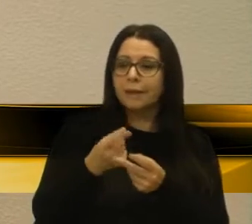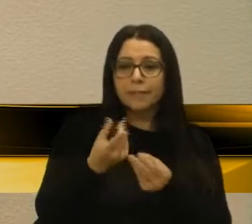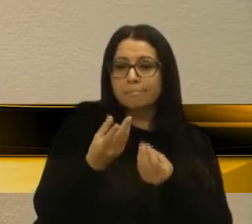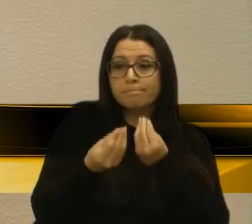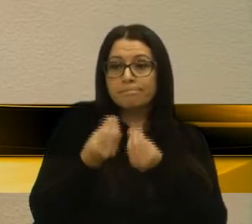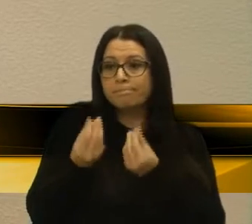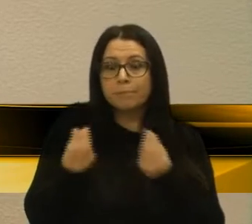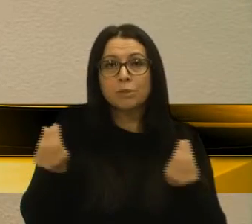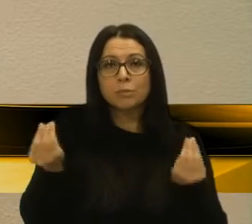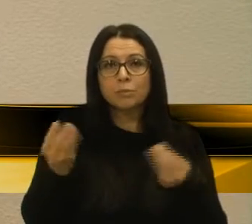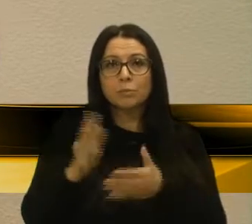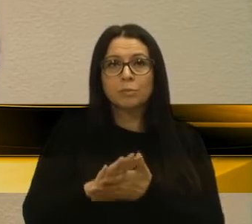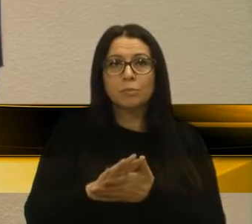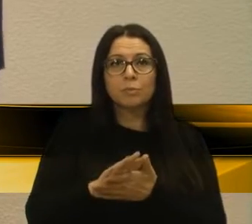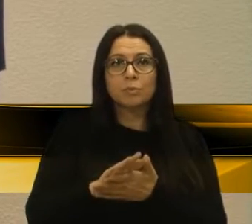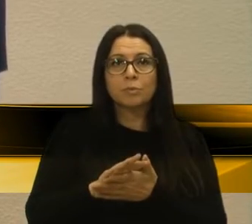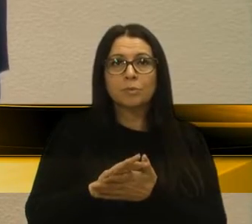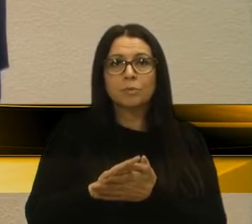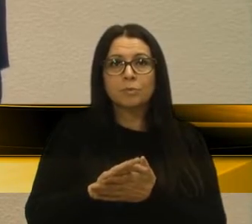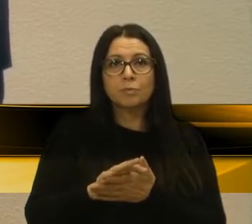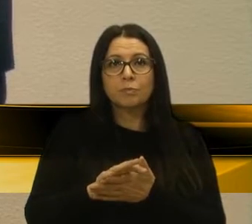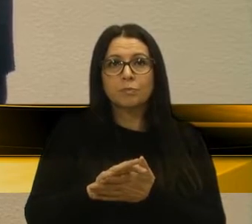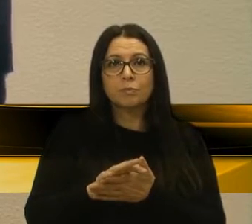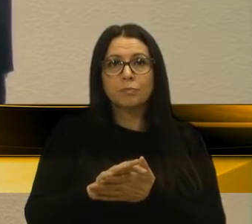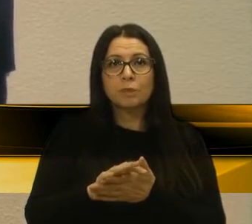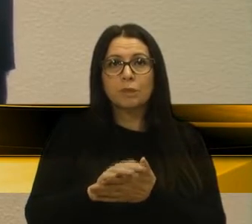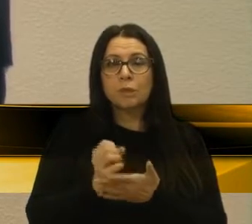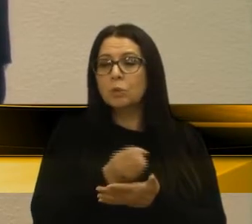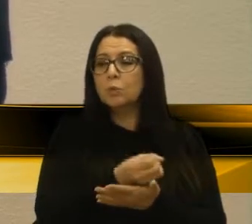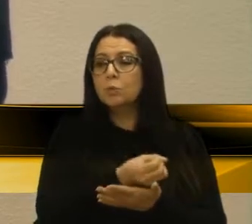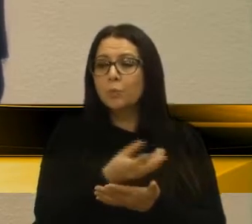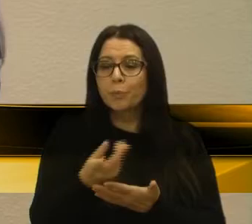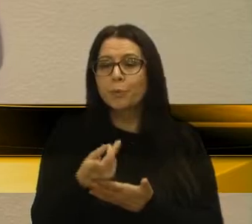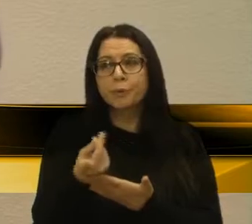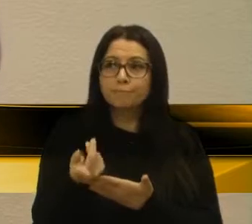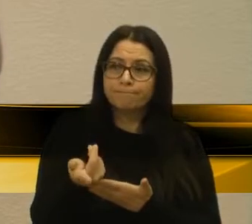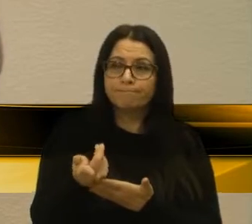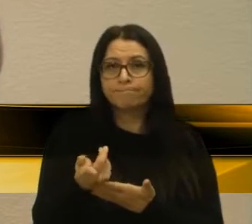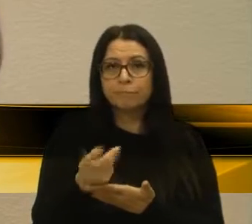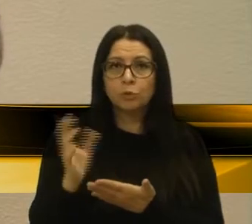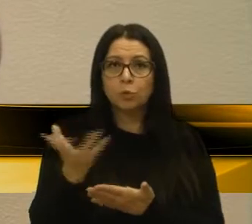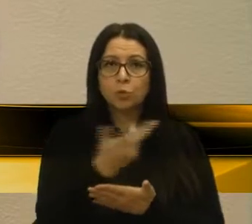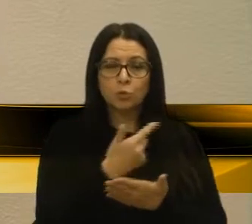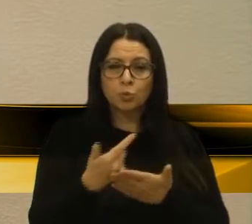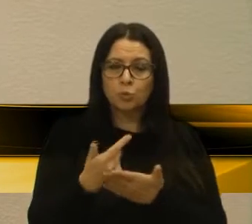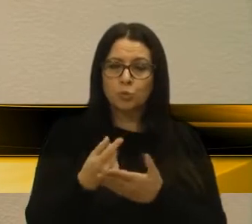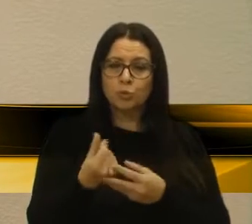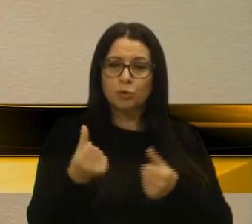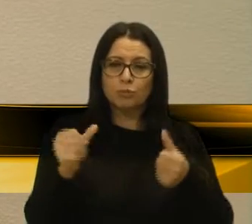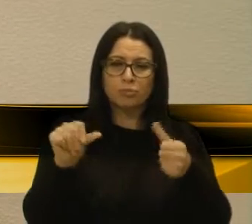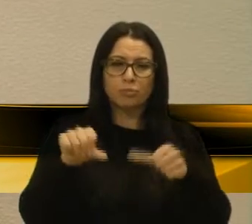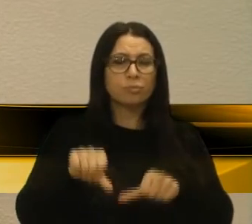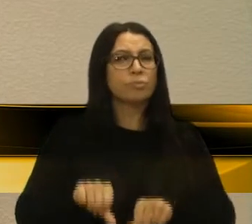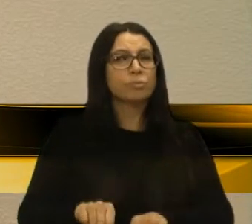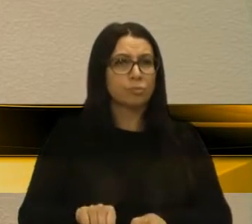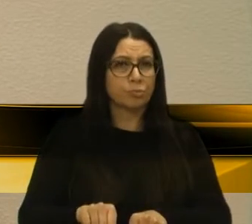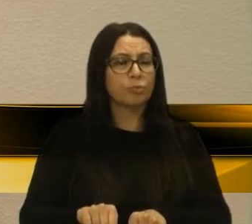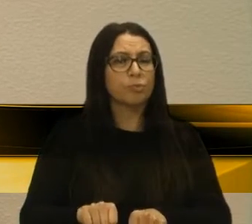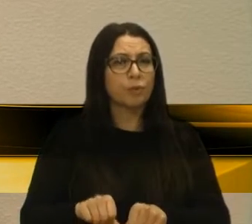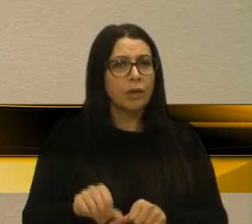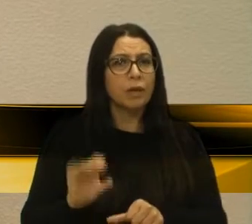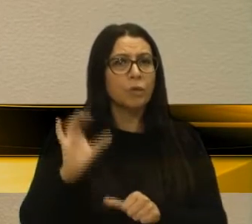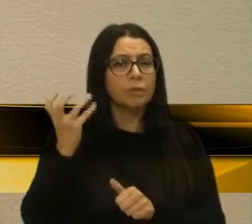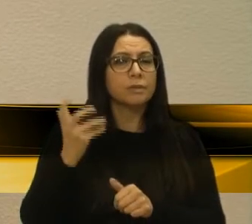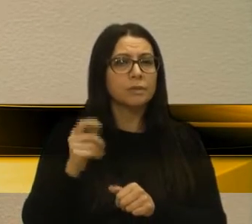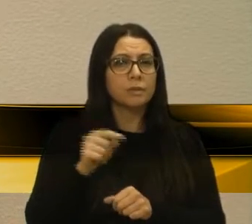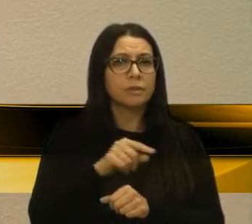não consiga mensurar do do quanto isso de toda essa desconstrução vem a